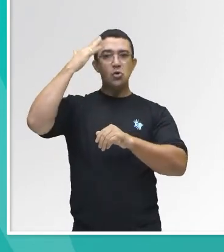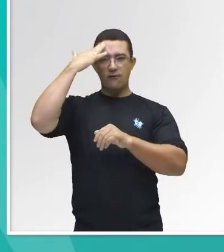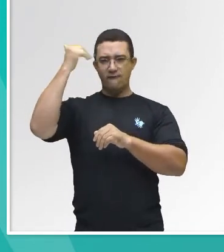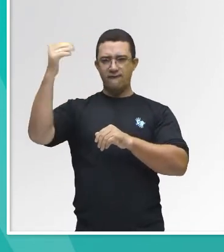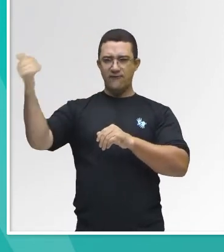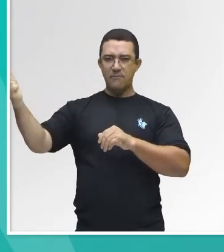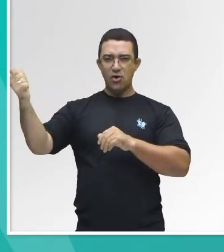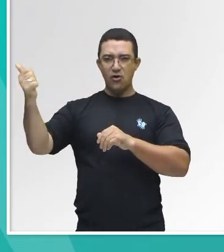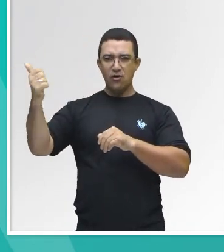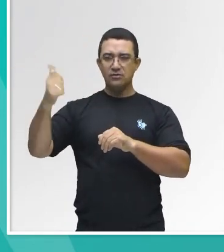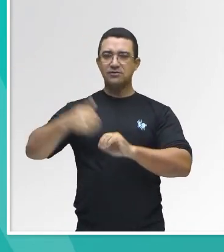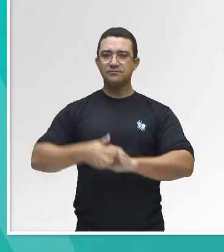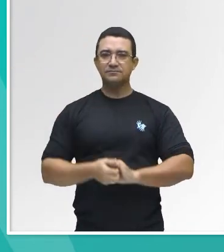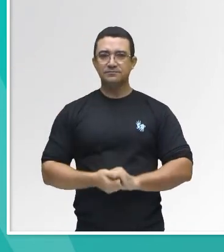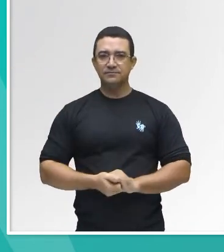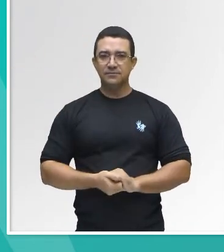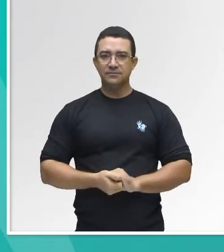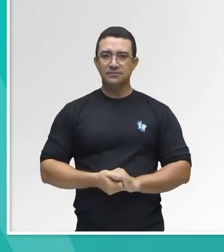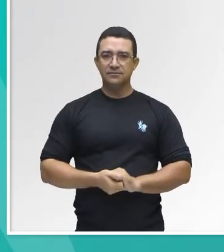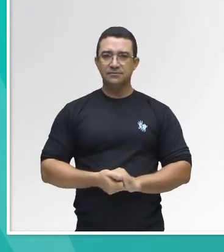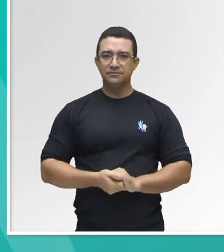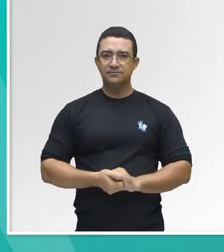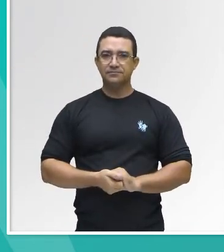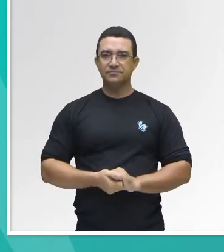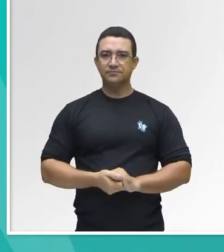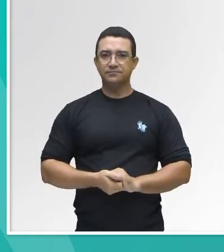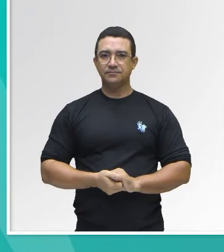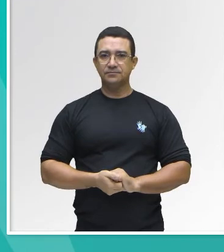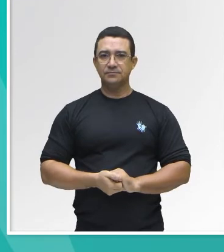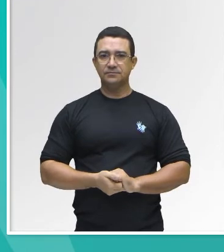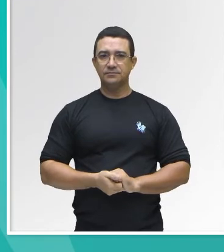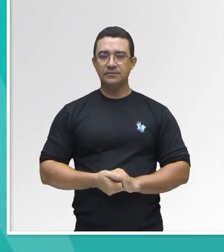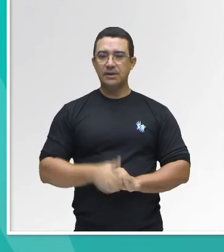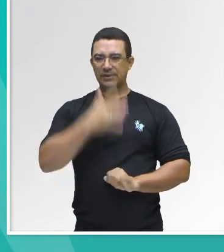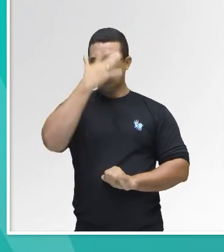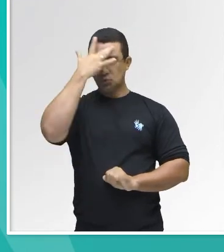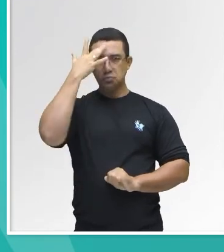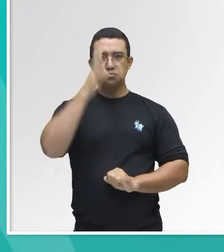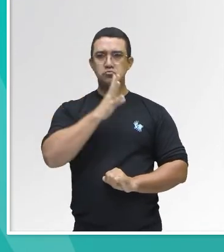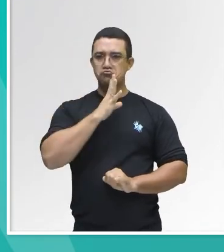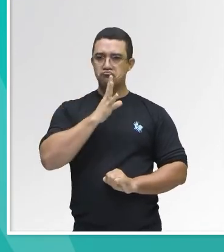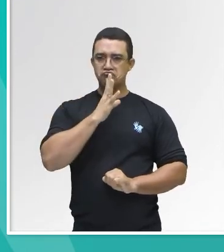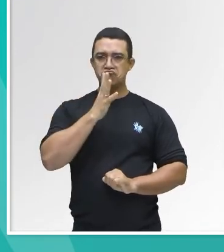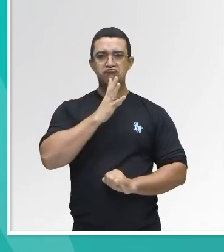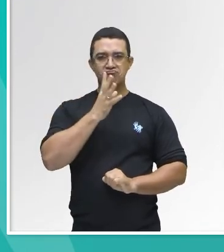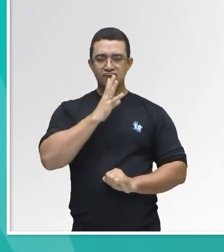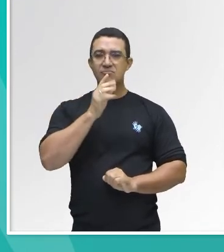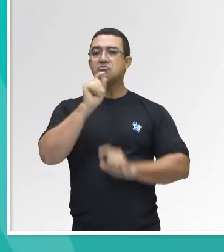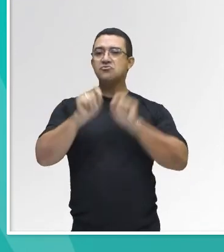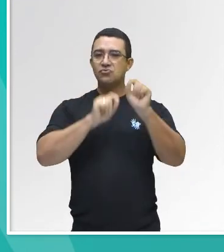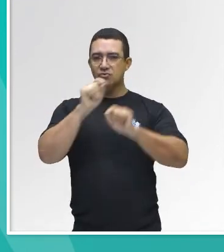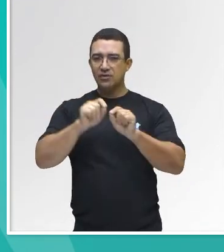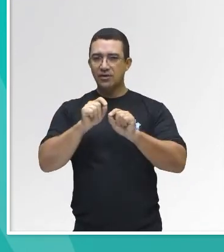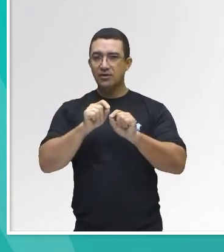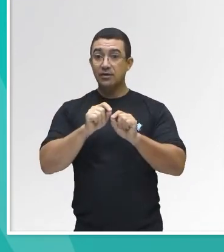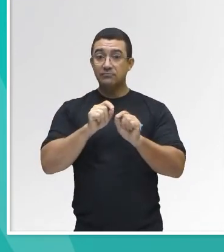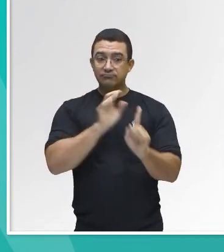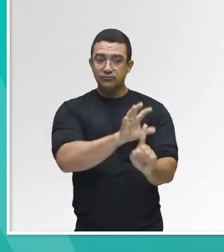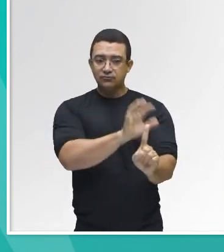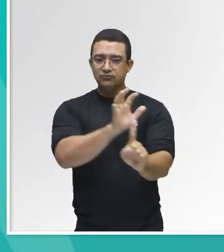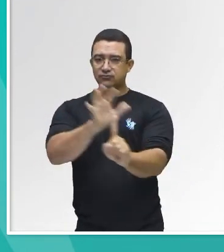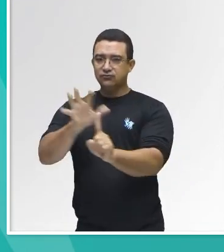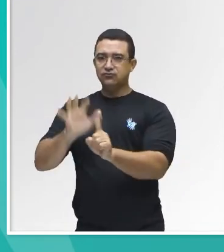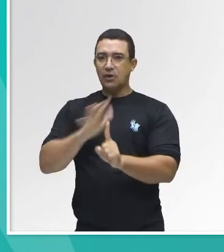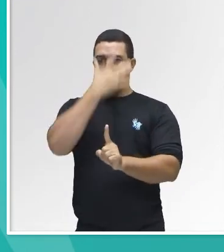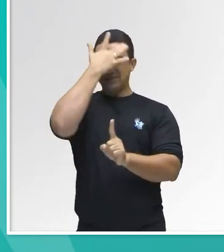utilizam os artistas, né, as pessoas conhecidas, para simplesmente convencer